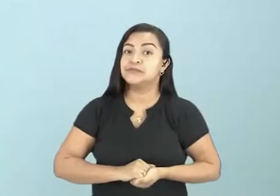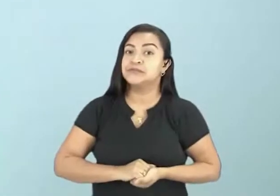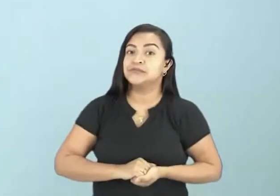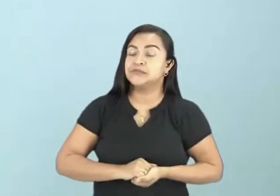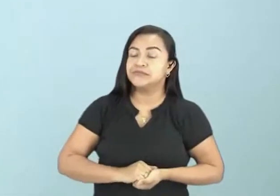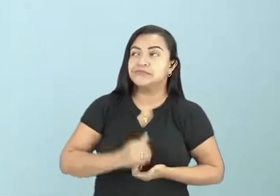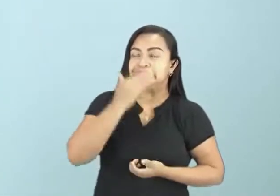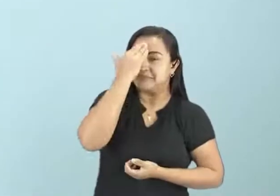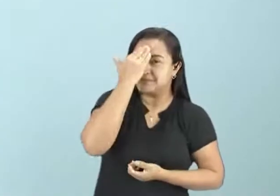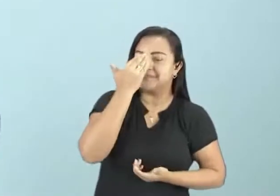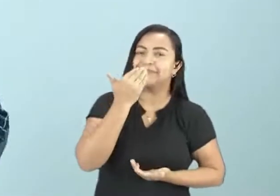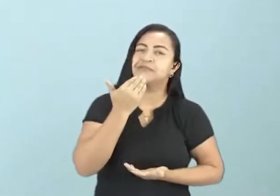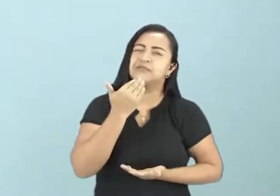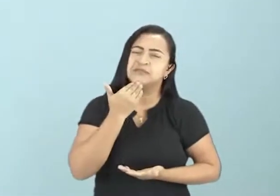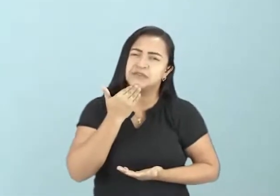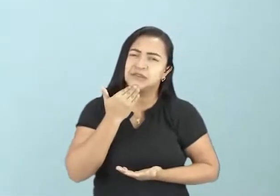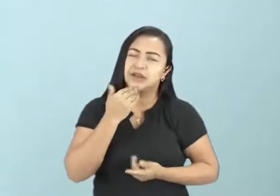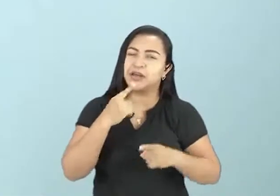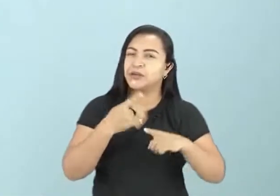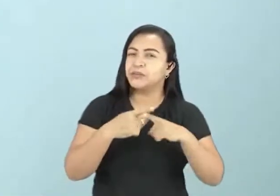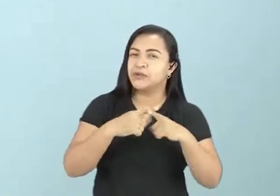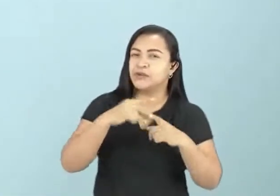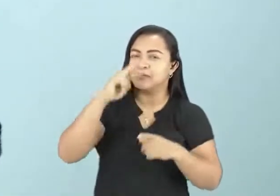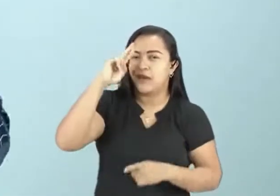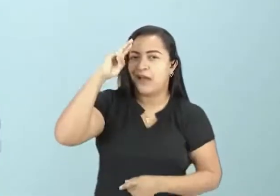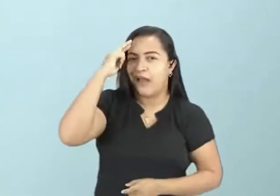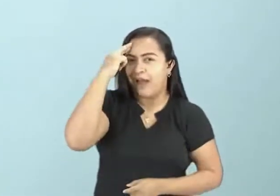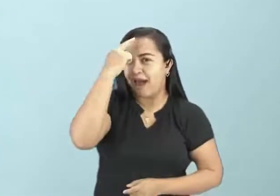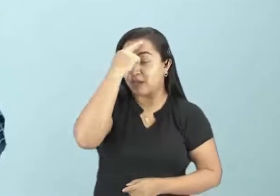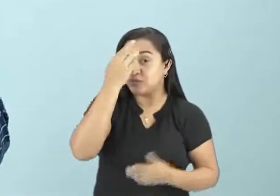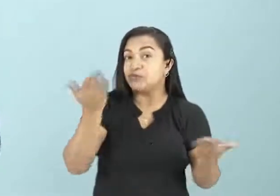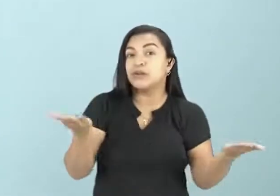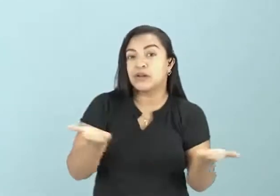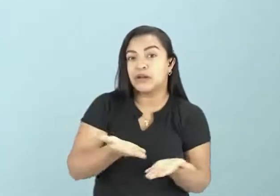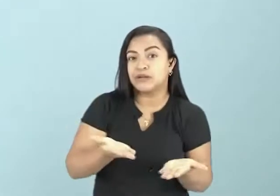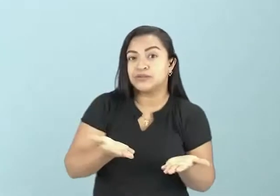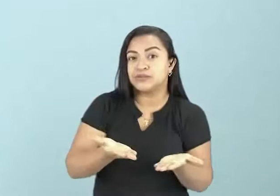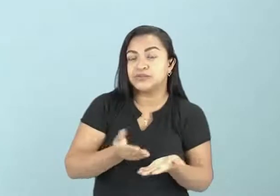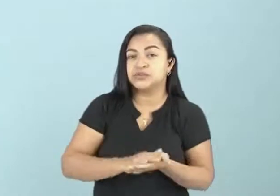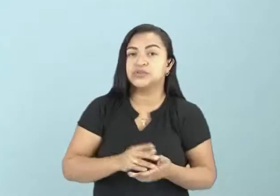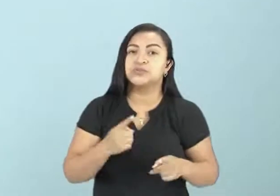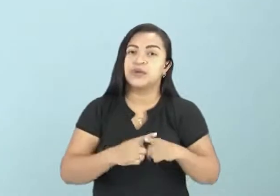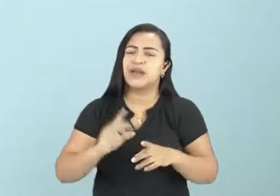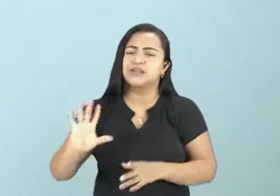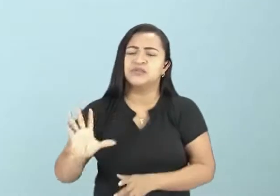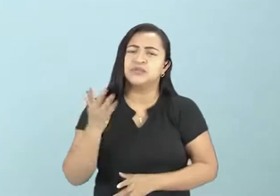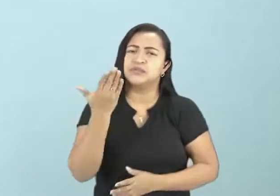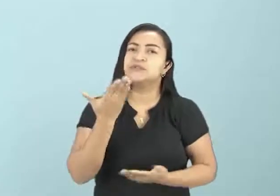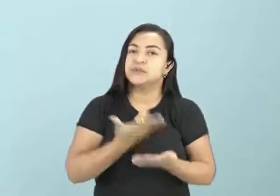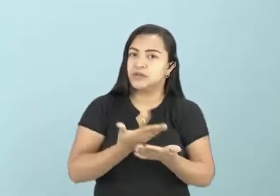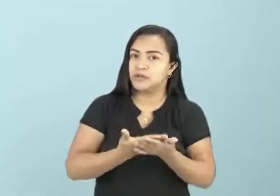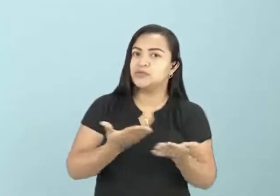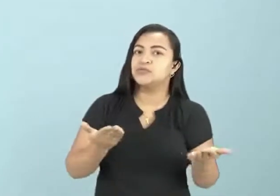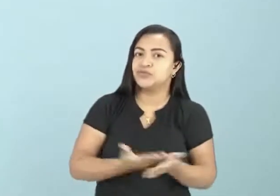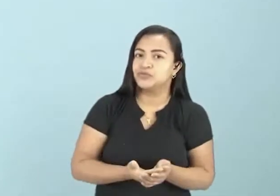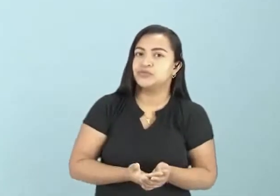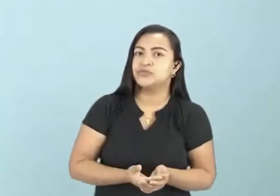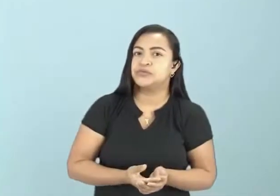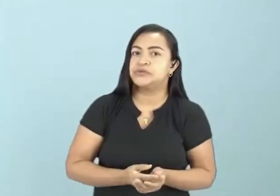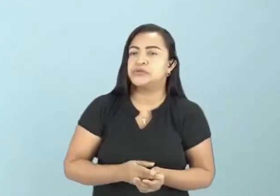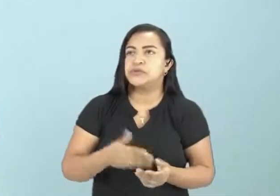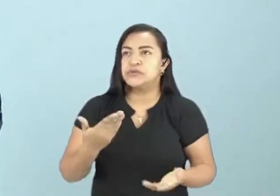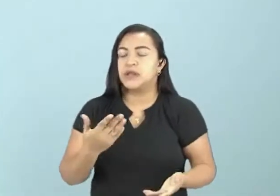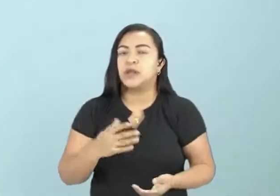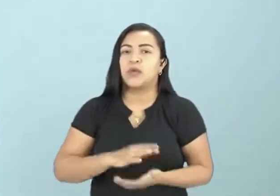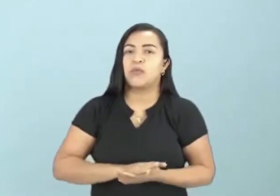muito, vamos dizer assim, a história atual. Até hoje, estes acontecimentos da aula de hoje impactam o nosso dia